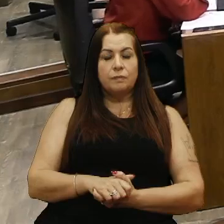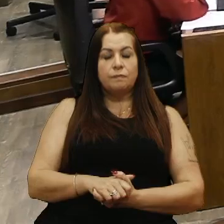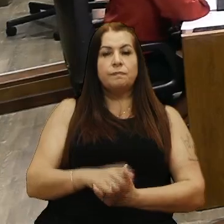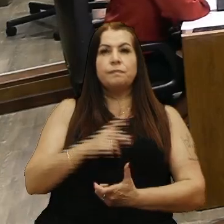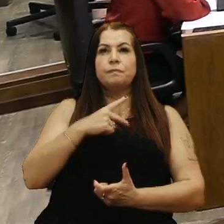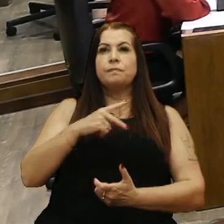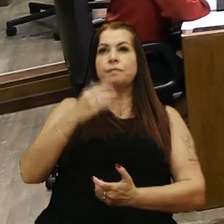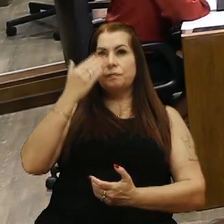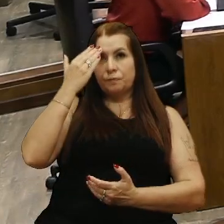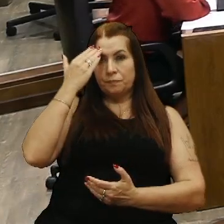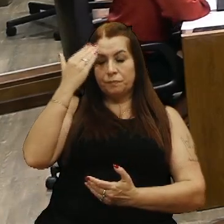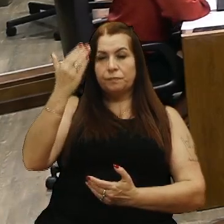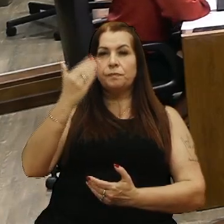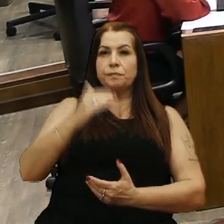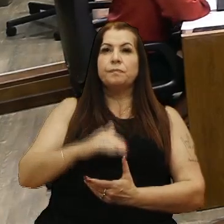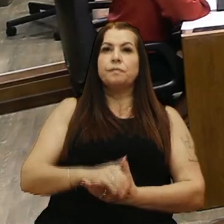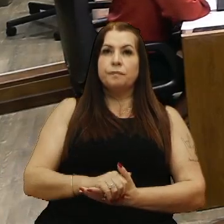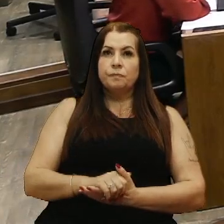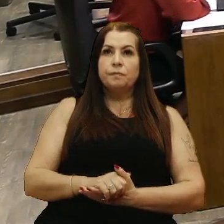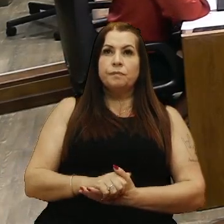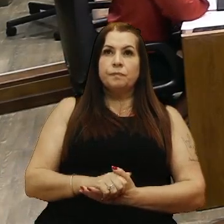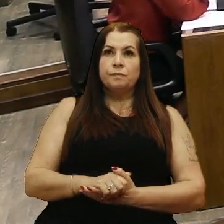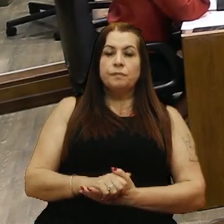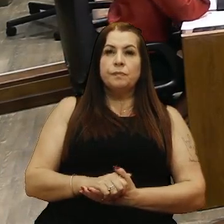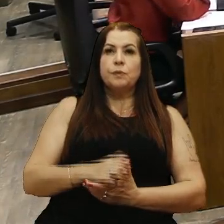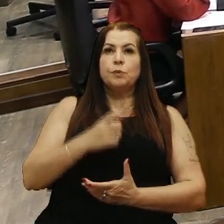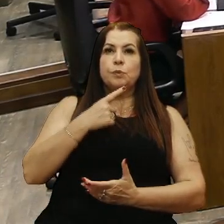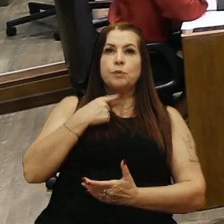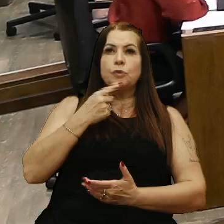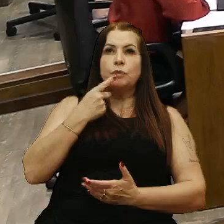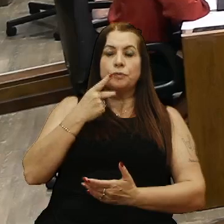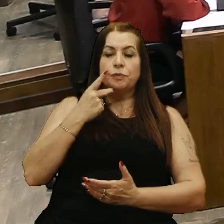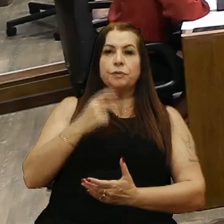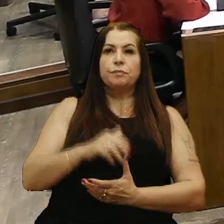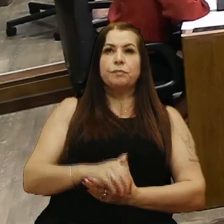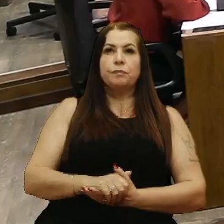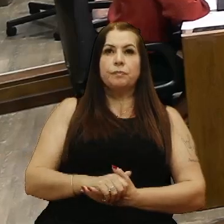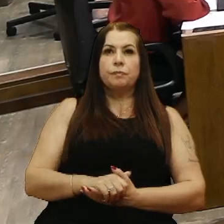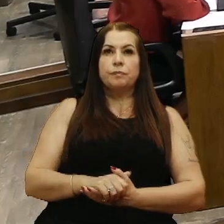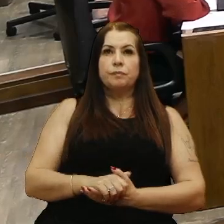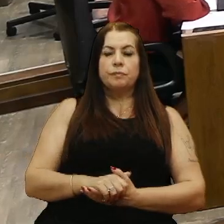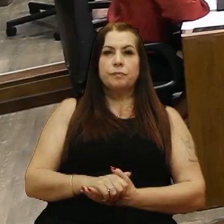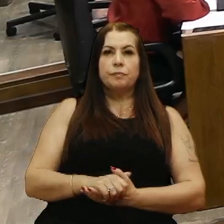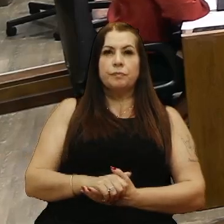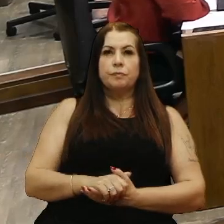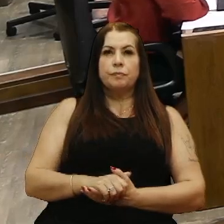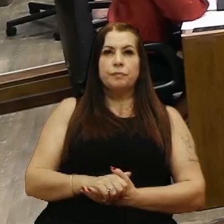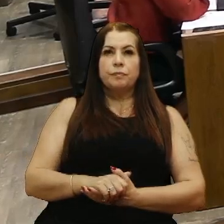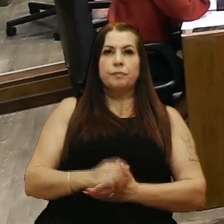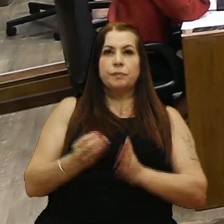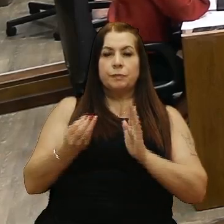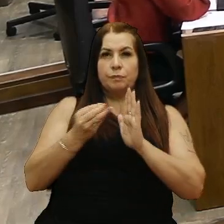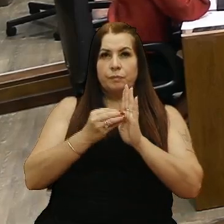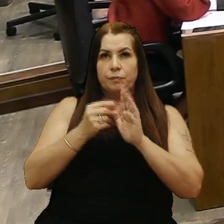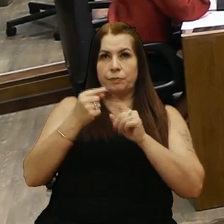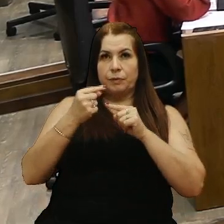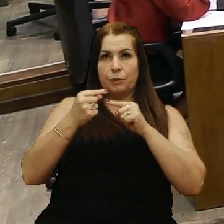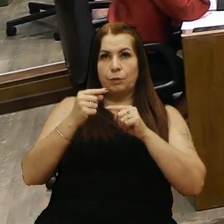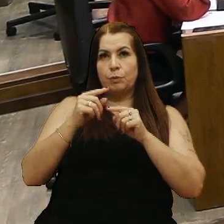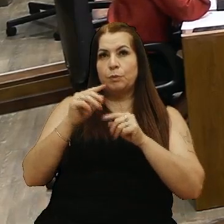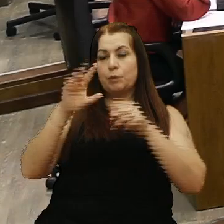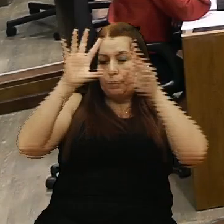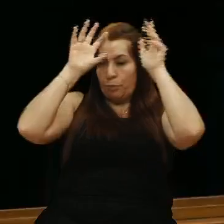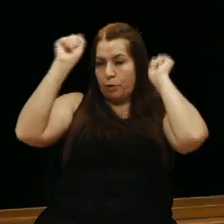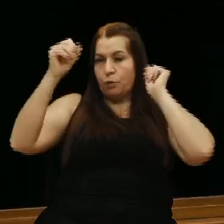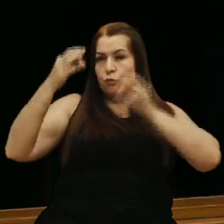Presidente, muito obrigado pela gentileza. Eu gostaria de tratar com a frieza da disposição do Tribunal de Justiça e, mais do